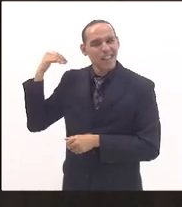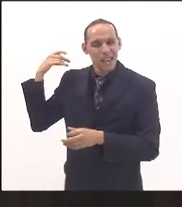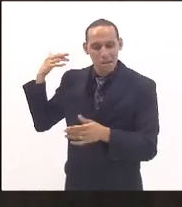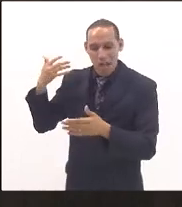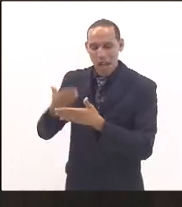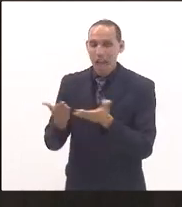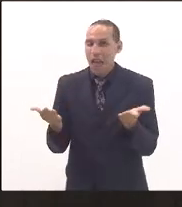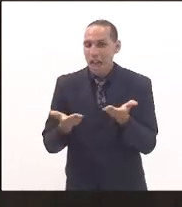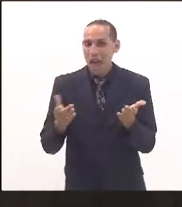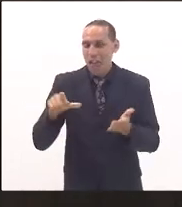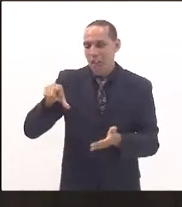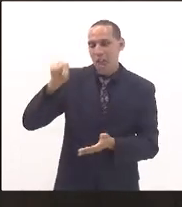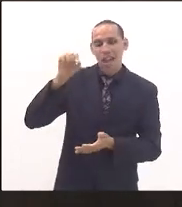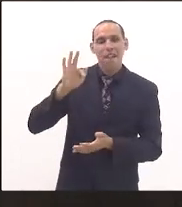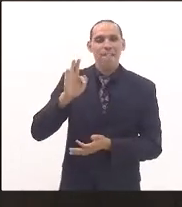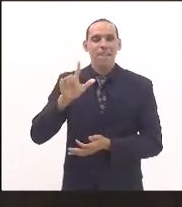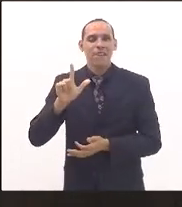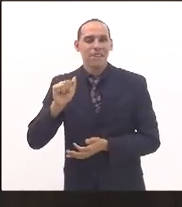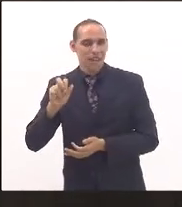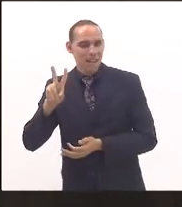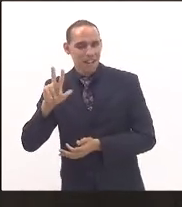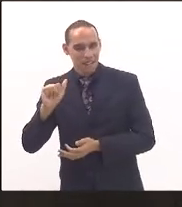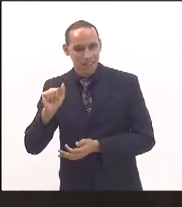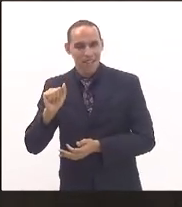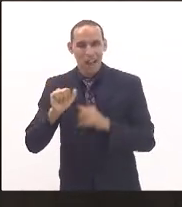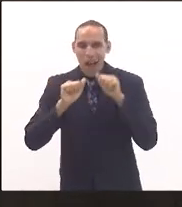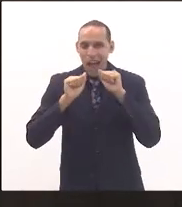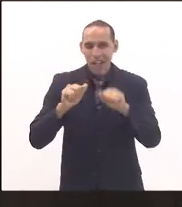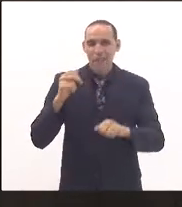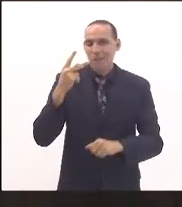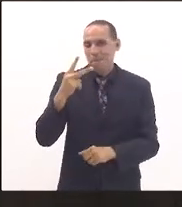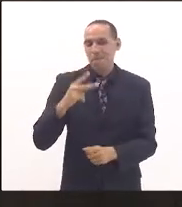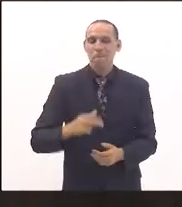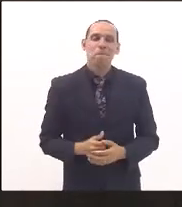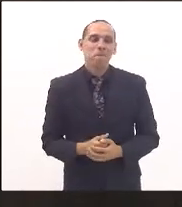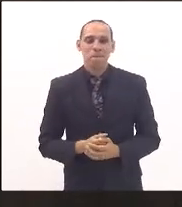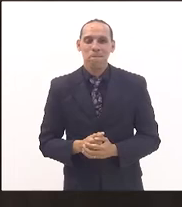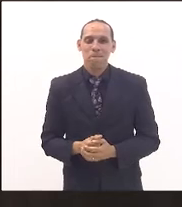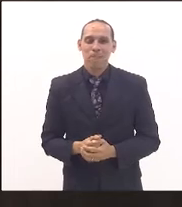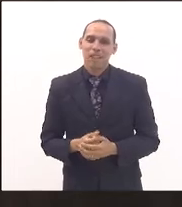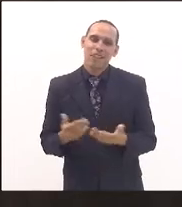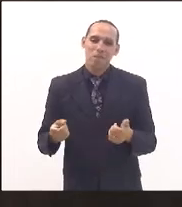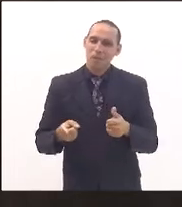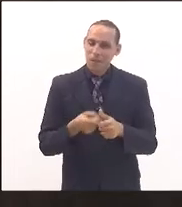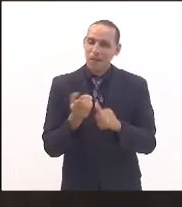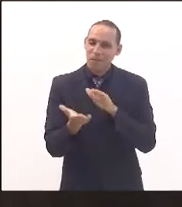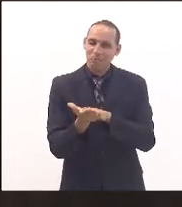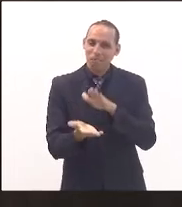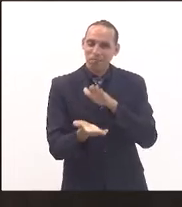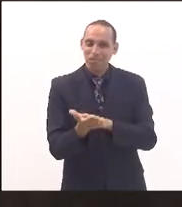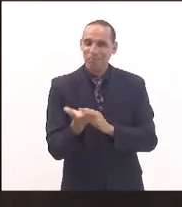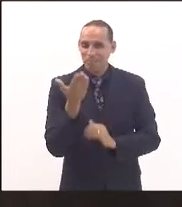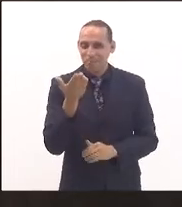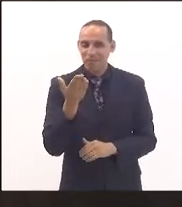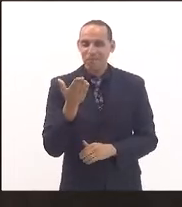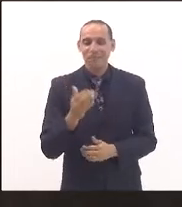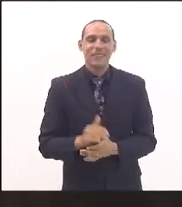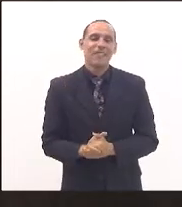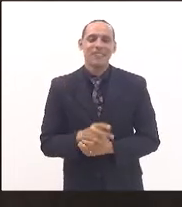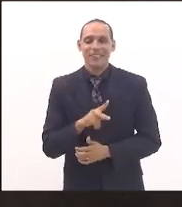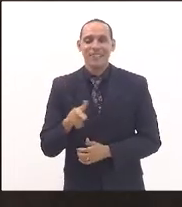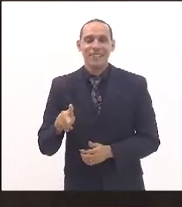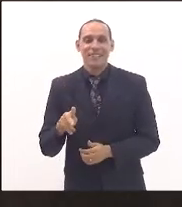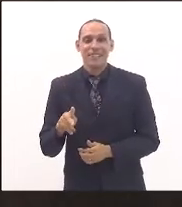a Flávia Aguiar para ser uma das suas assessorias primeiro elogio a vossa excelência